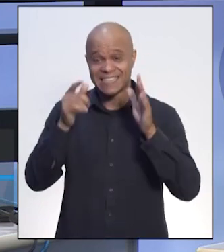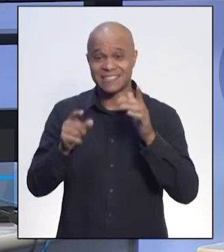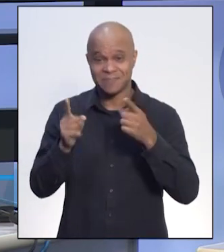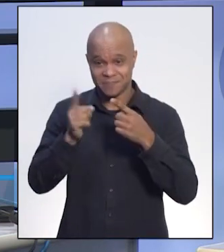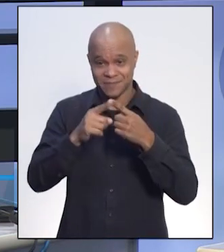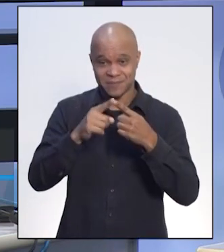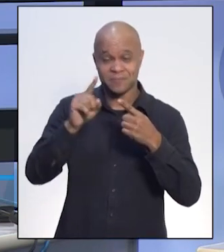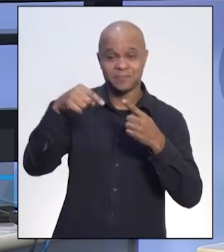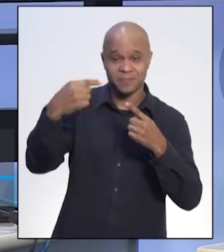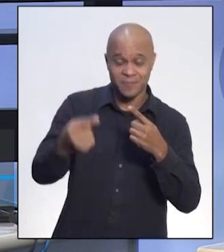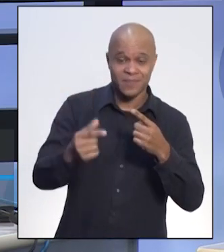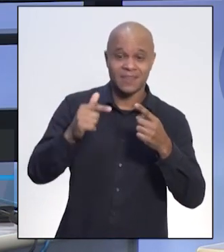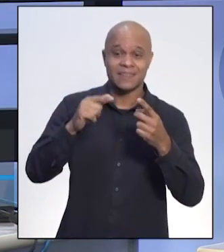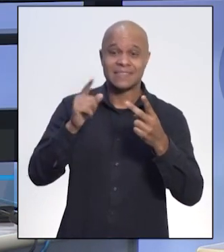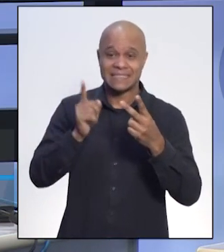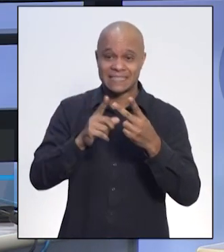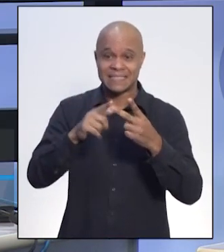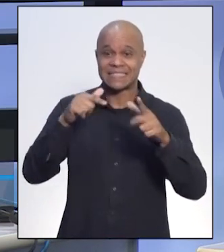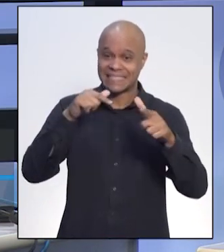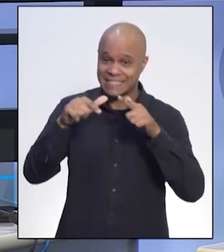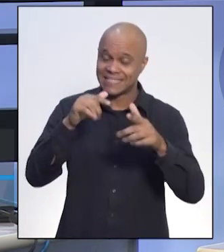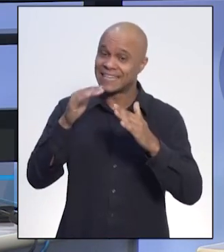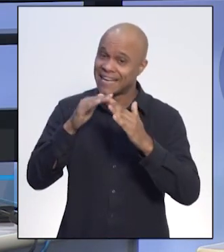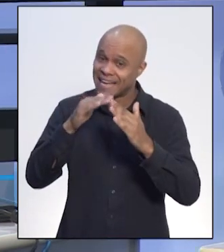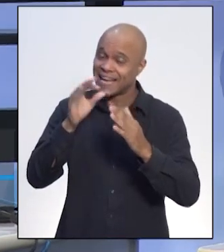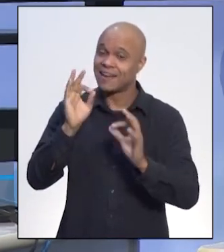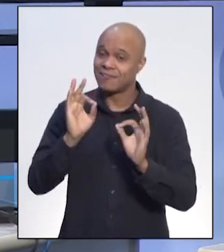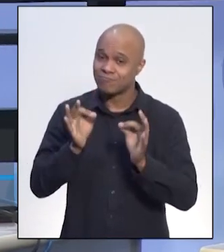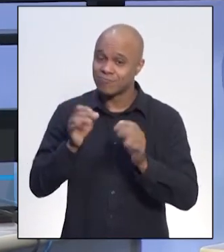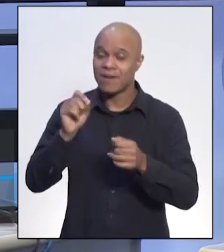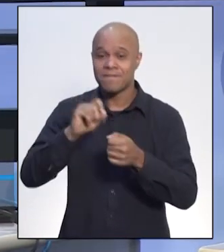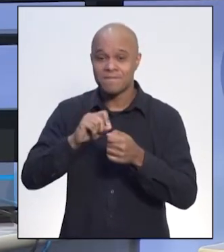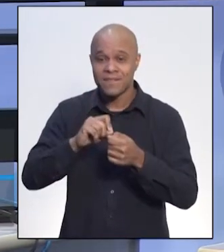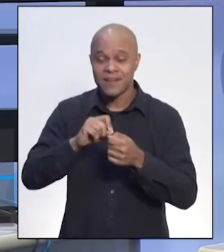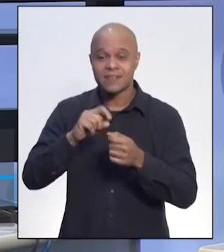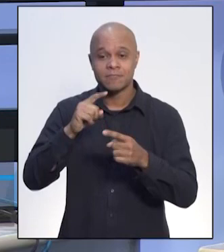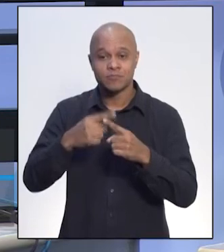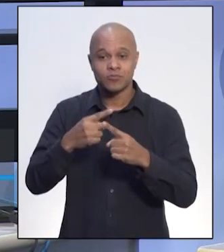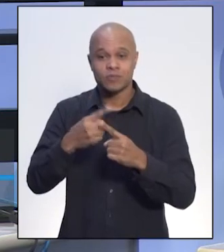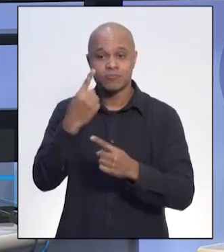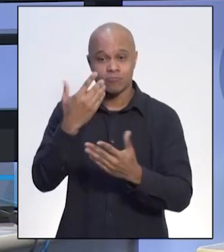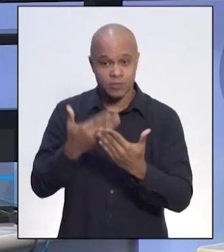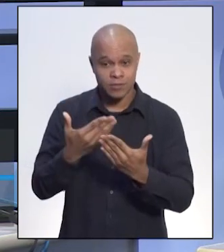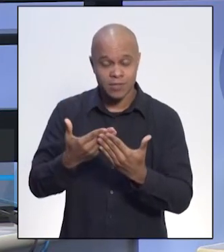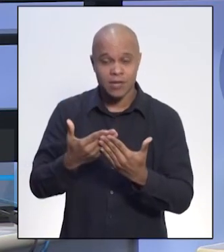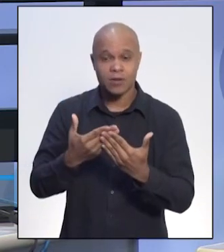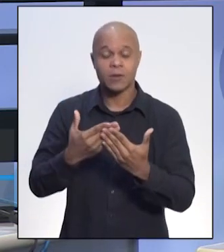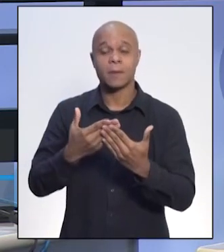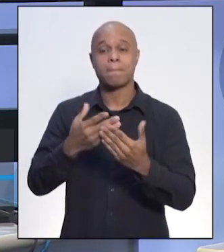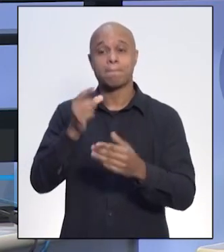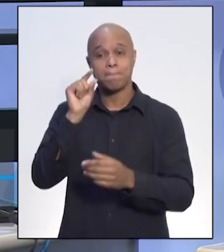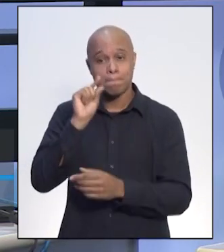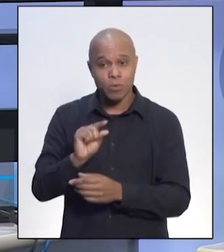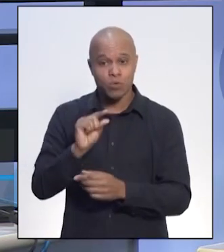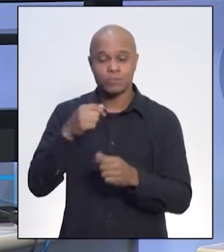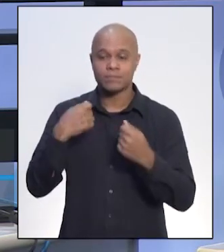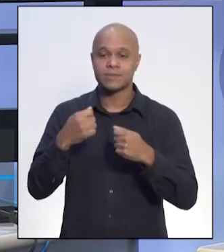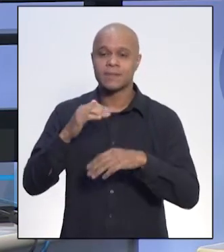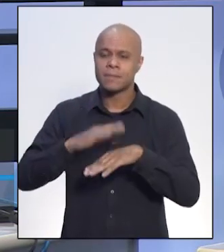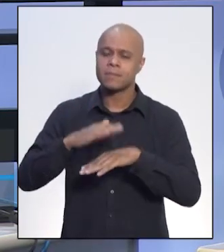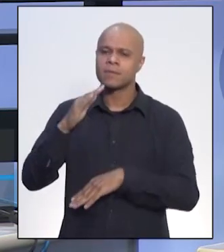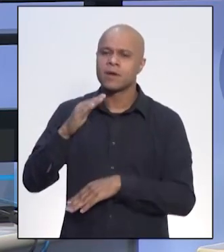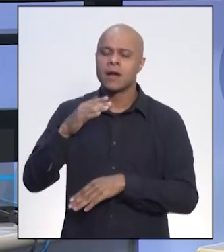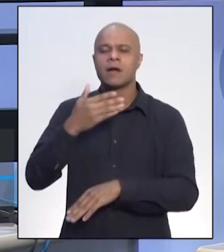A relação às atividades, para ajudar vocês. Claro, em uma aula a gente não vai conseguir esclarecer todas as dúvidas e cobrir